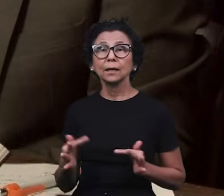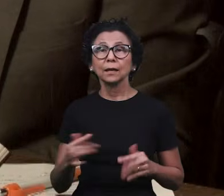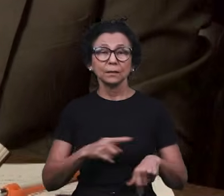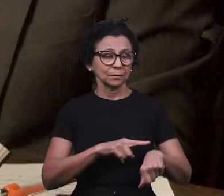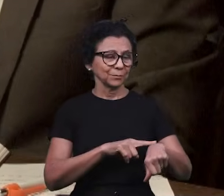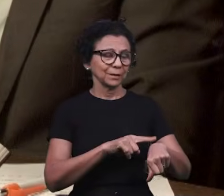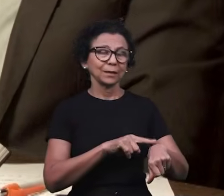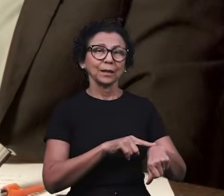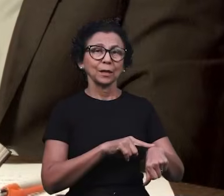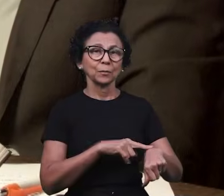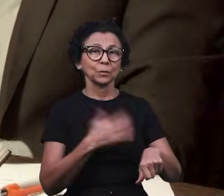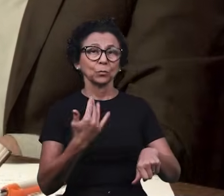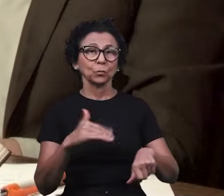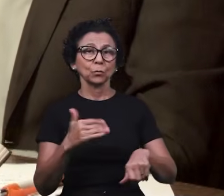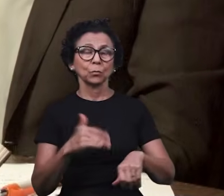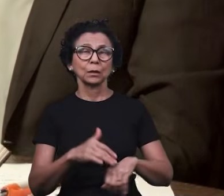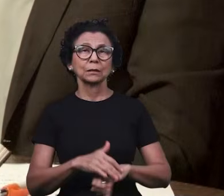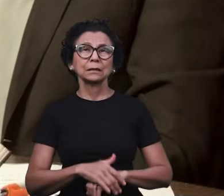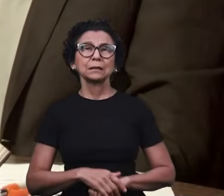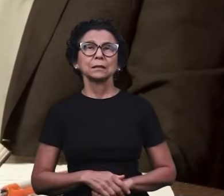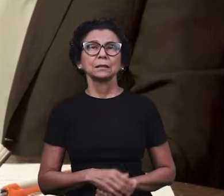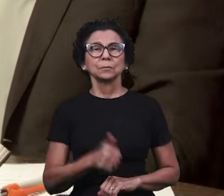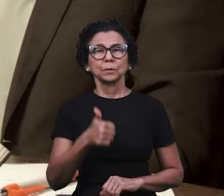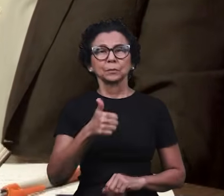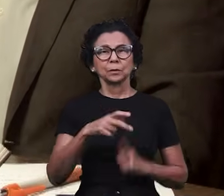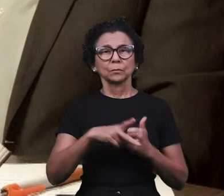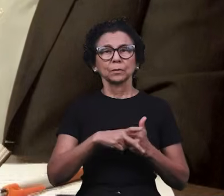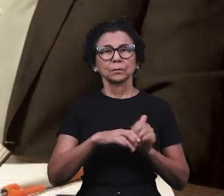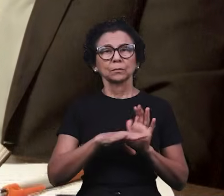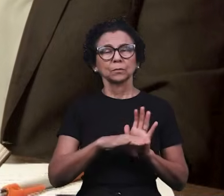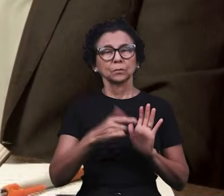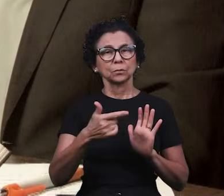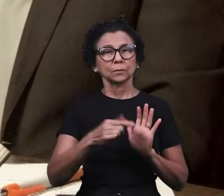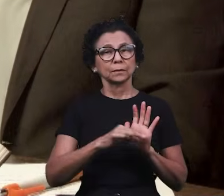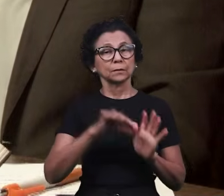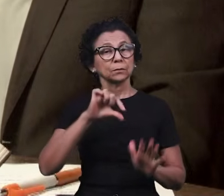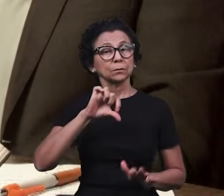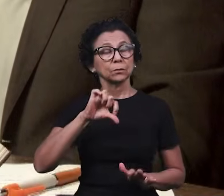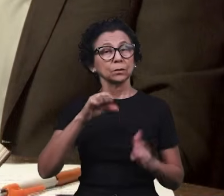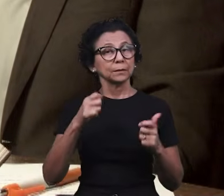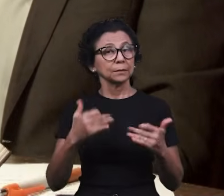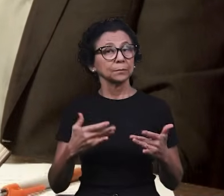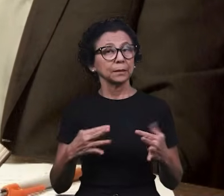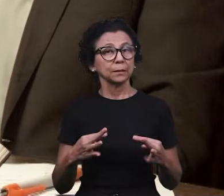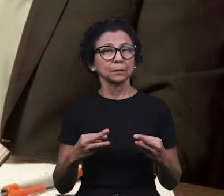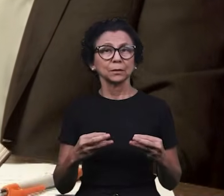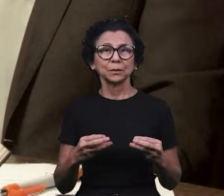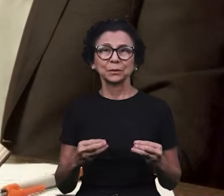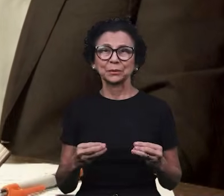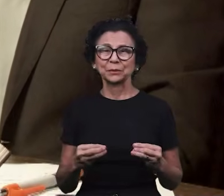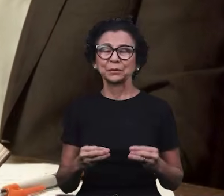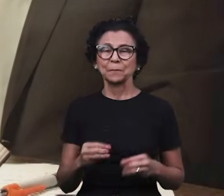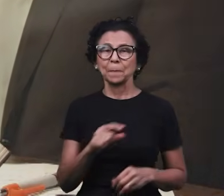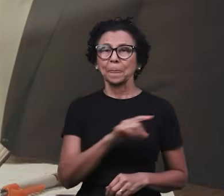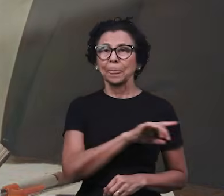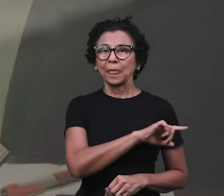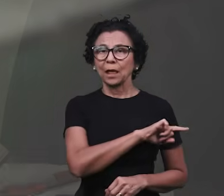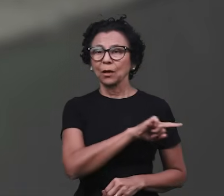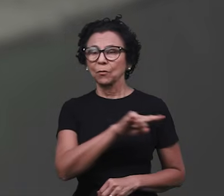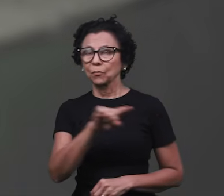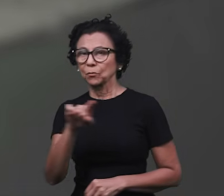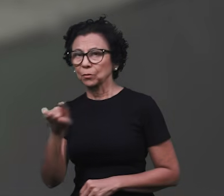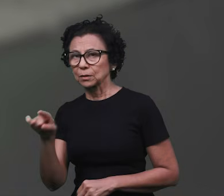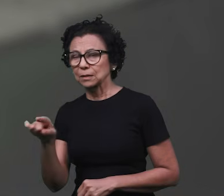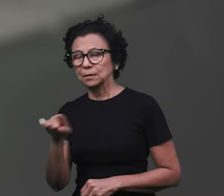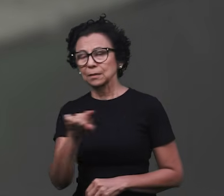está avançado. 1 Pedro 2,9 explica isso tudo. Mas vós sois, Fernando já mencionou